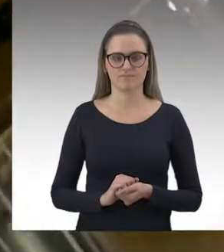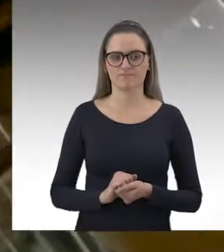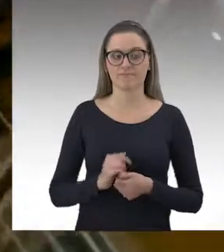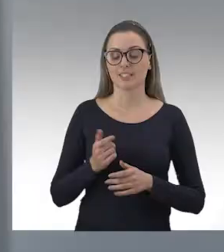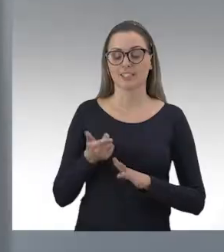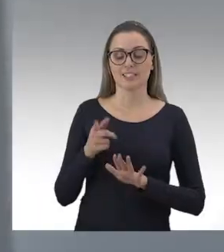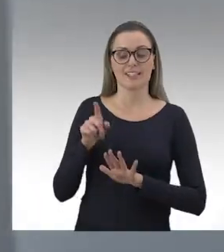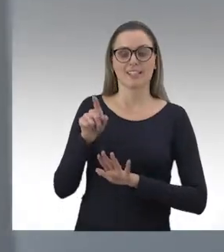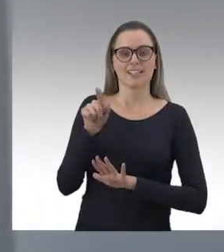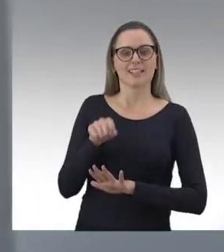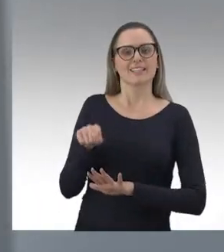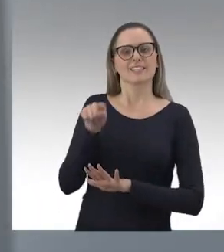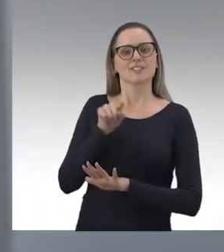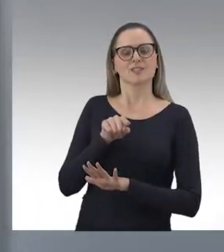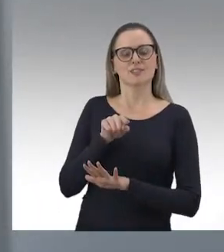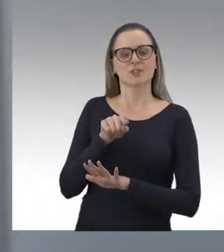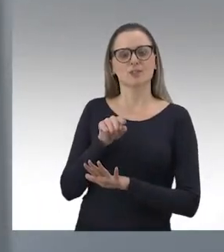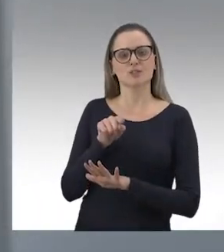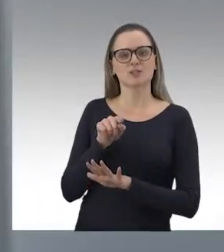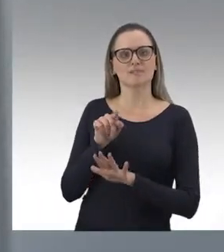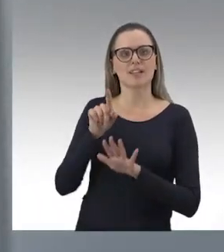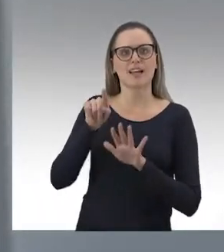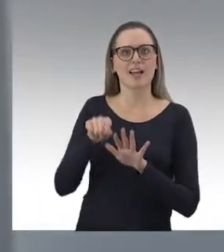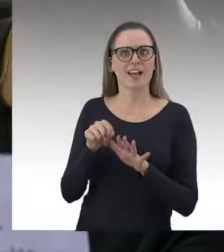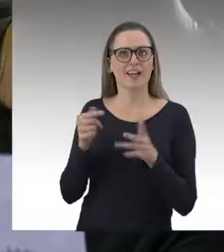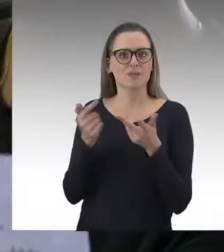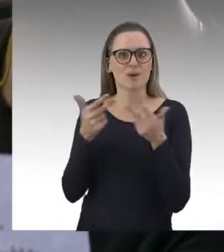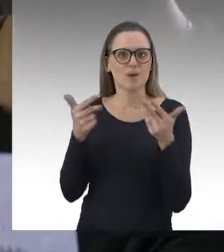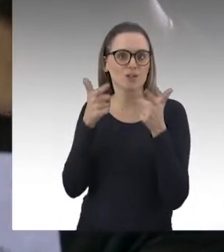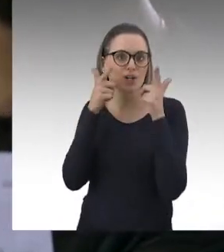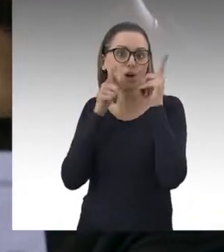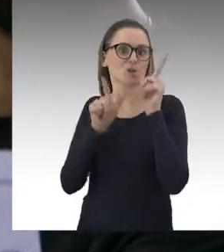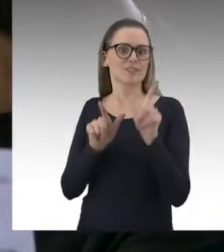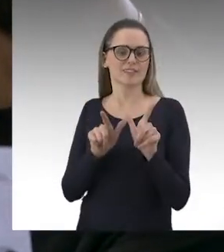Isso é uma conquista.